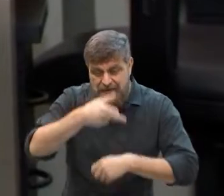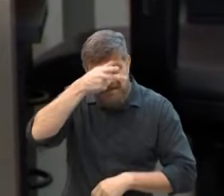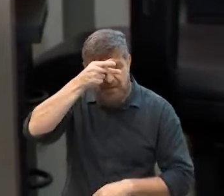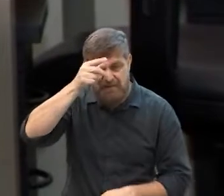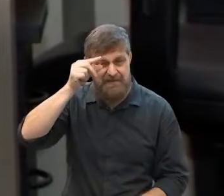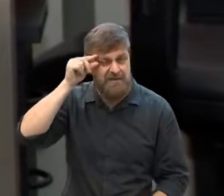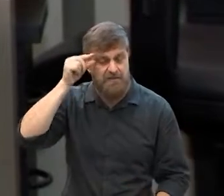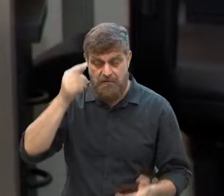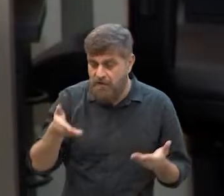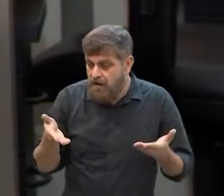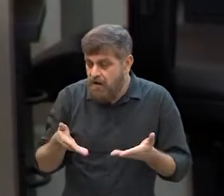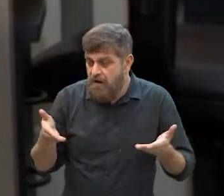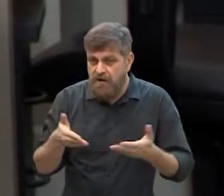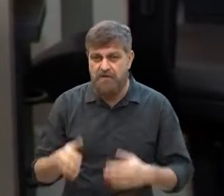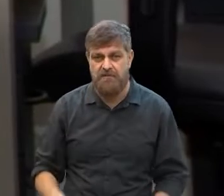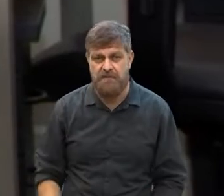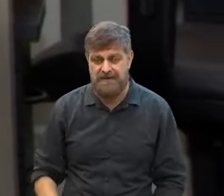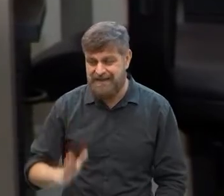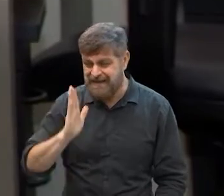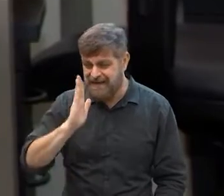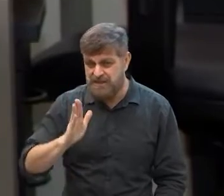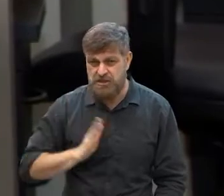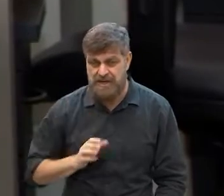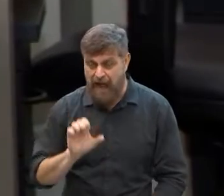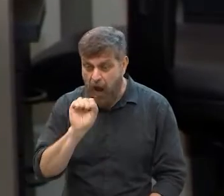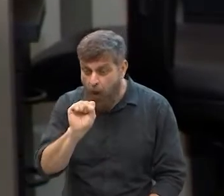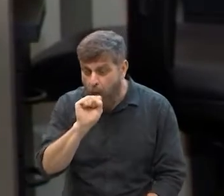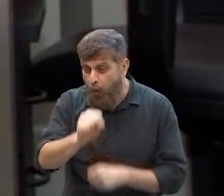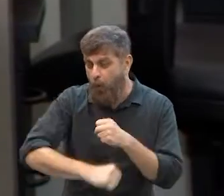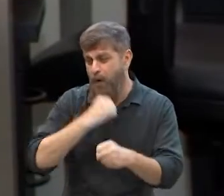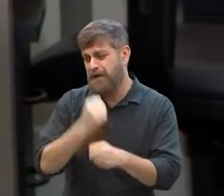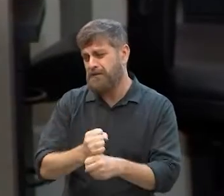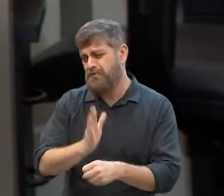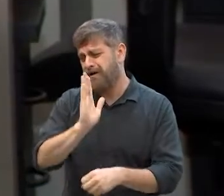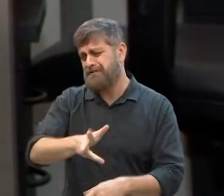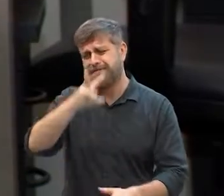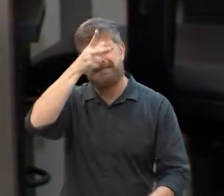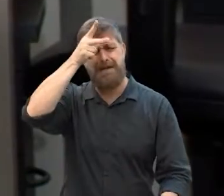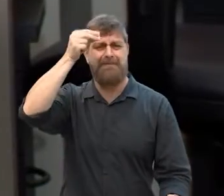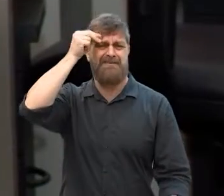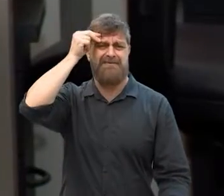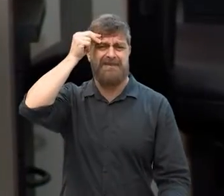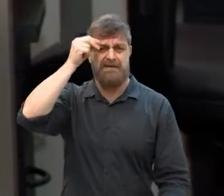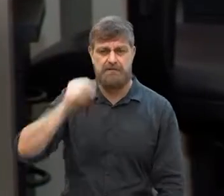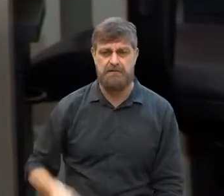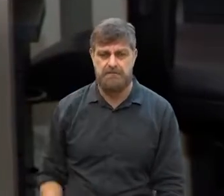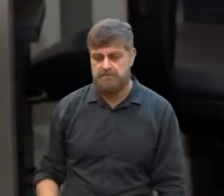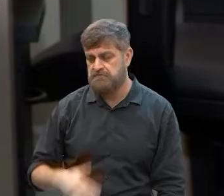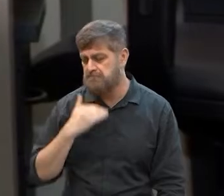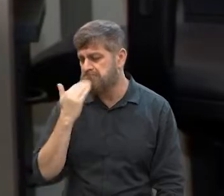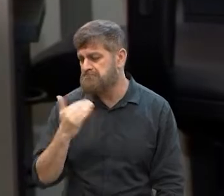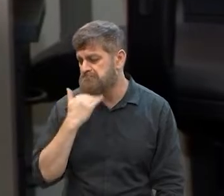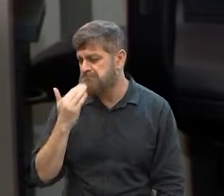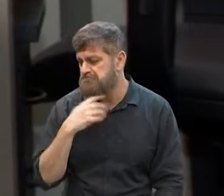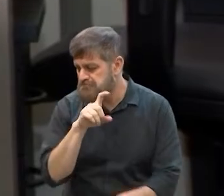administração, o atual prefeito, ele já está indo para o seu 8º ano como prefeito. E nenhuma solução foi